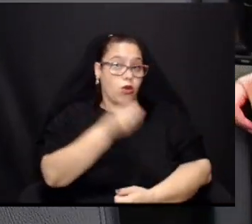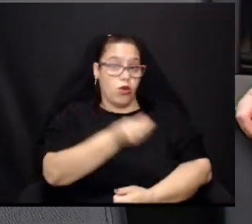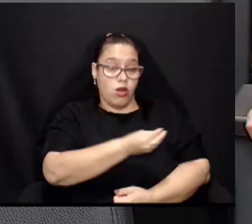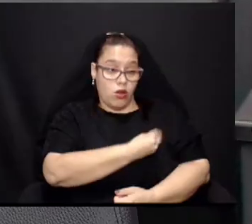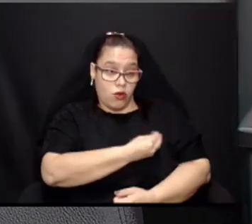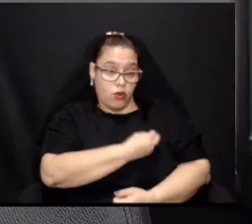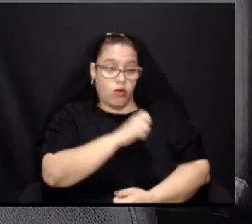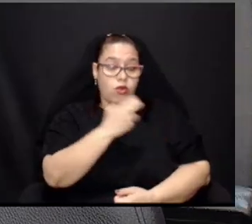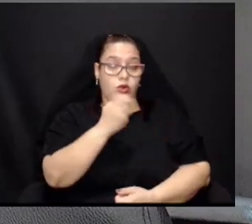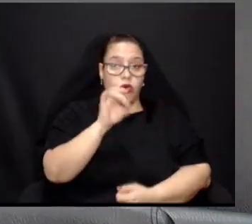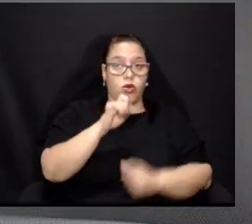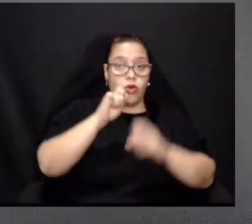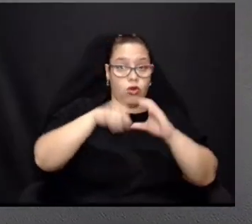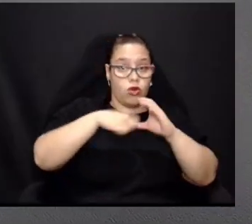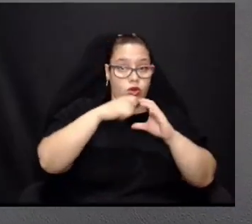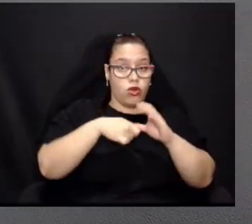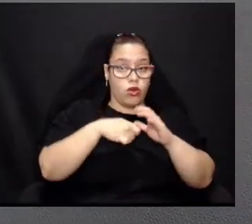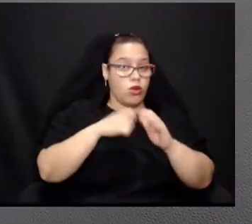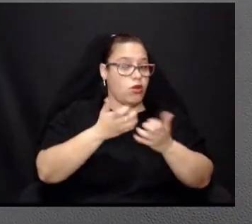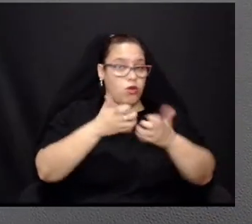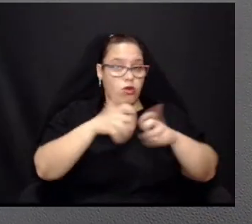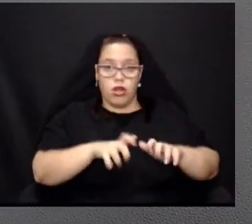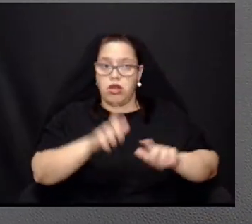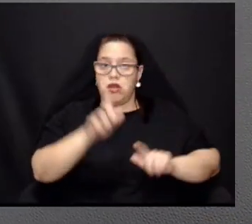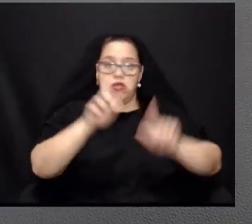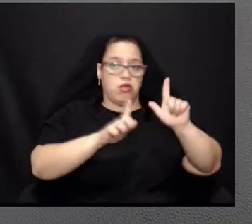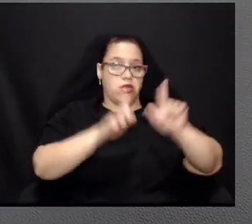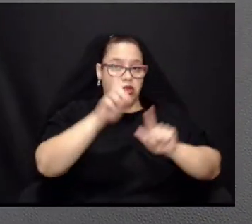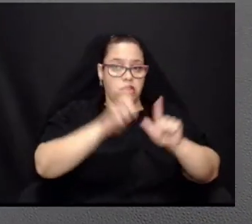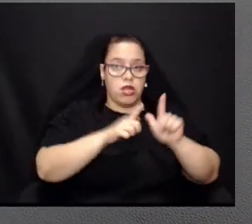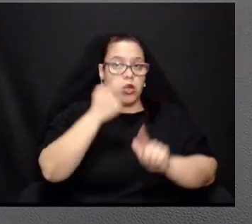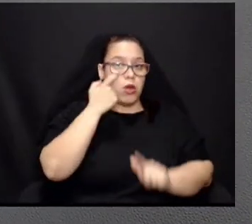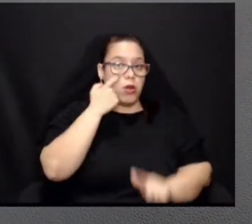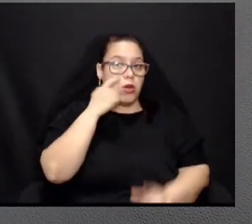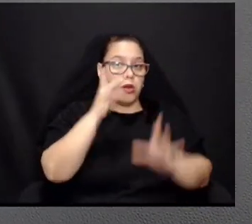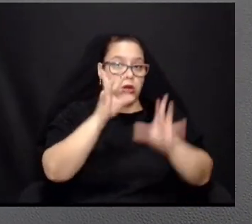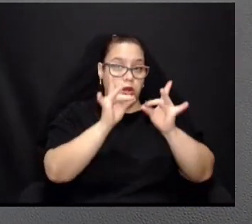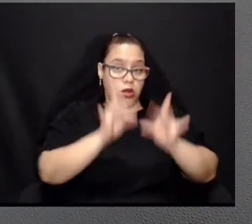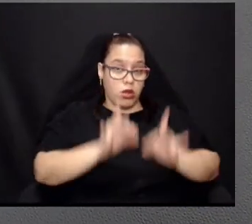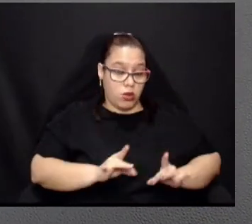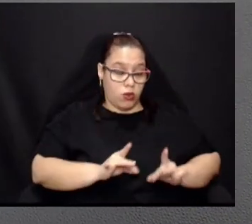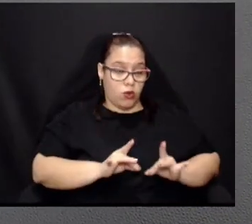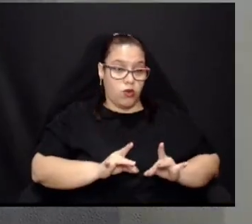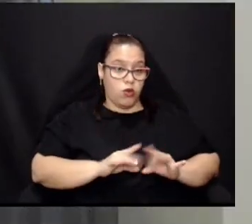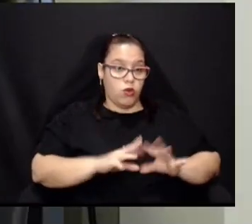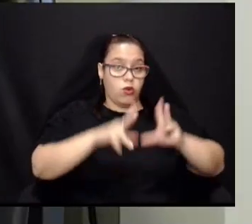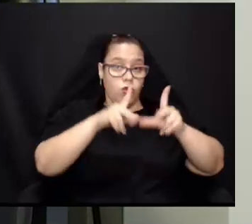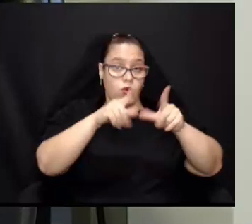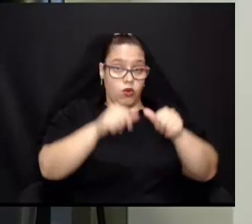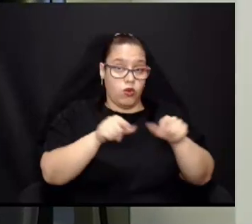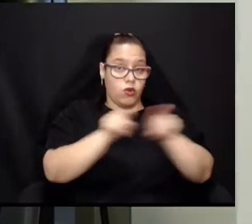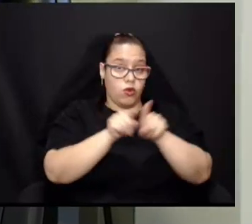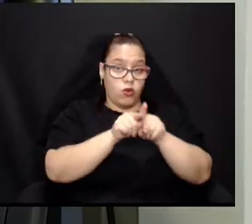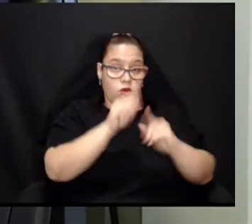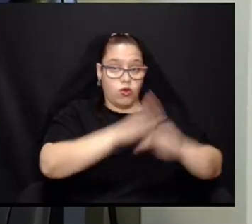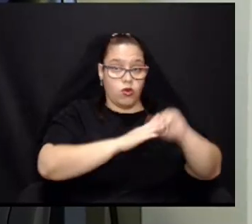ou eles nem pedem TV. Então, quem verifica esses detalhes e passa para os setores que também atuam nos eventos é o cerimonial. E o Gleison,